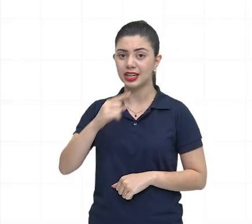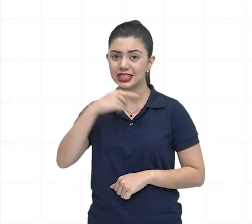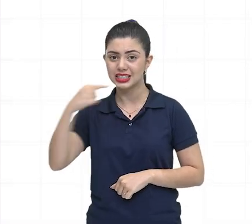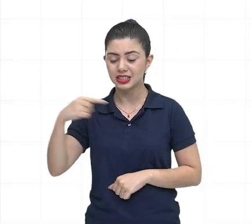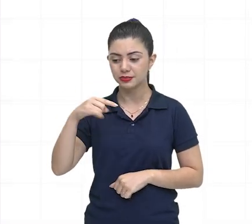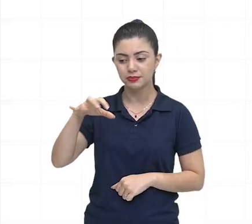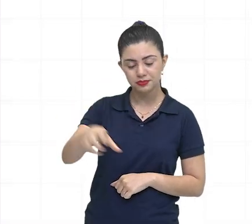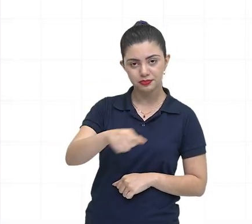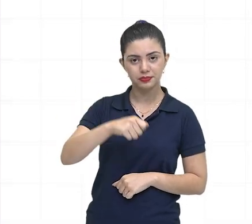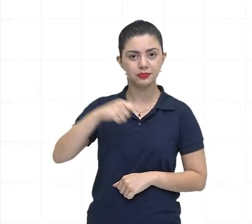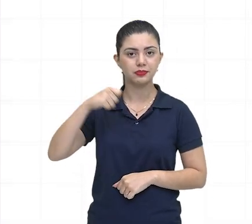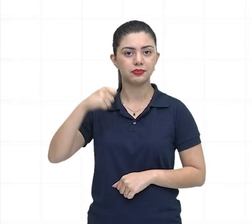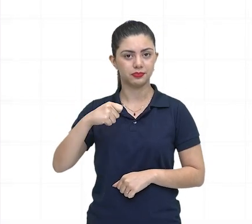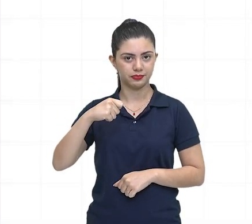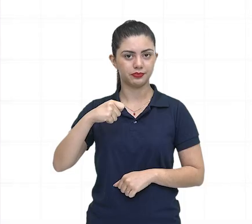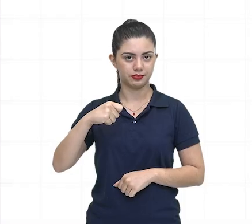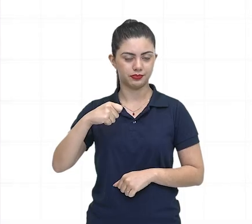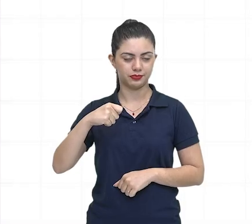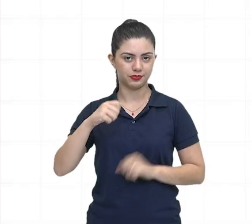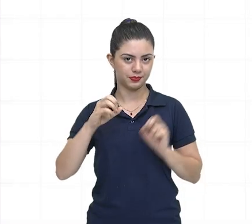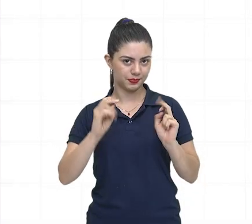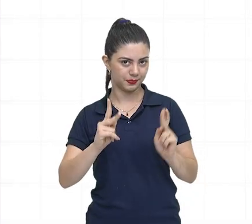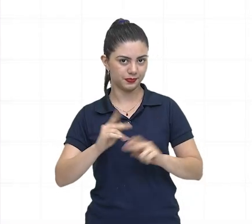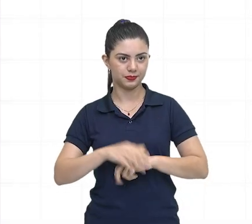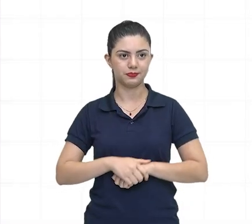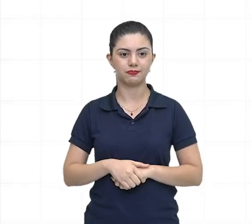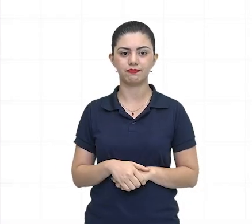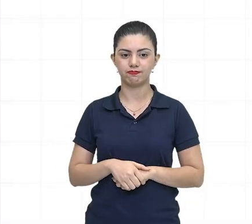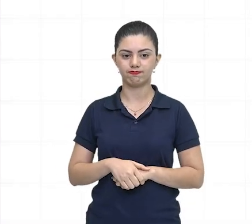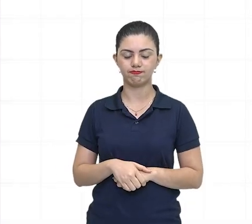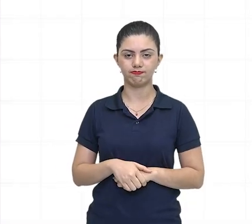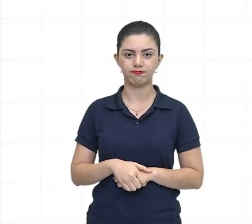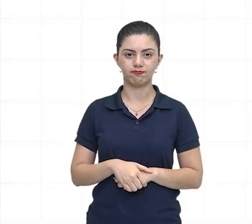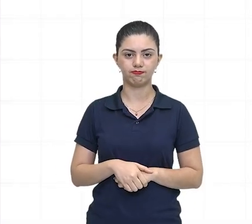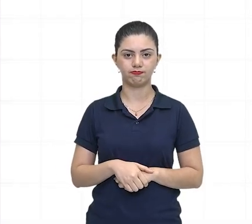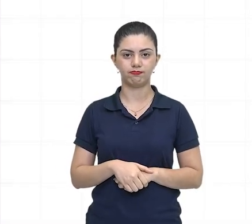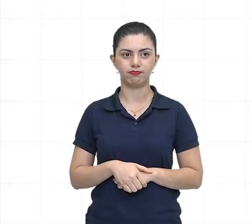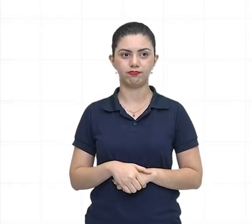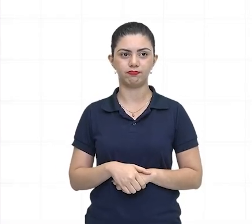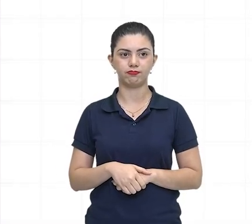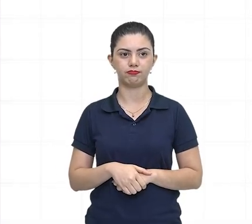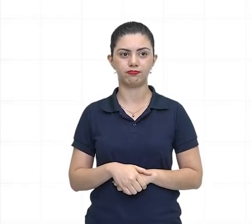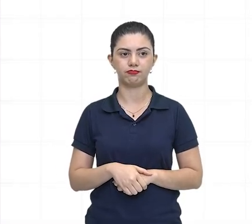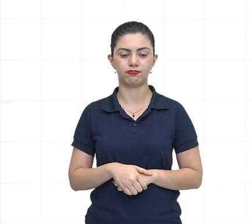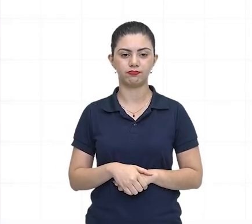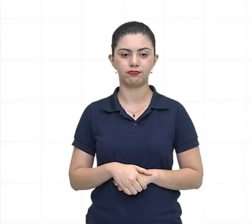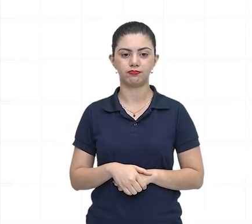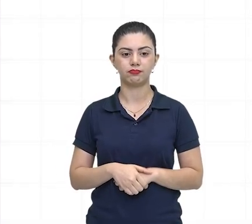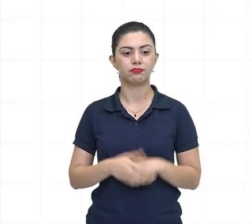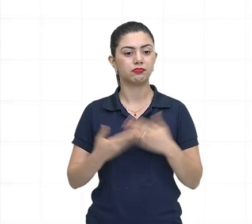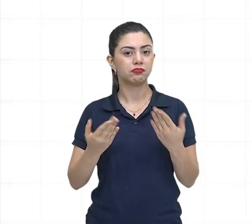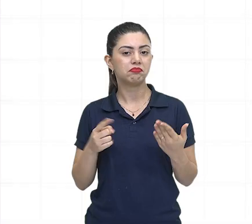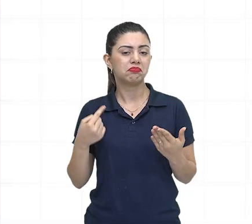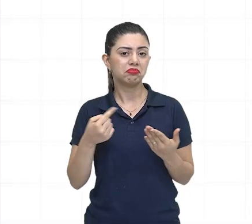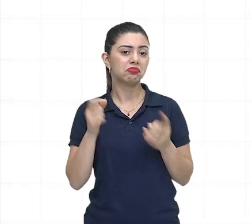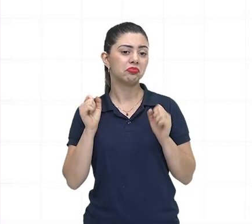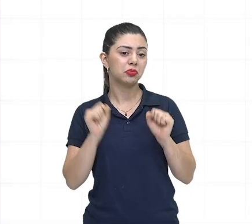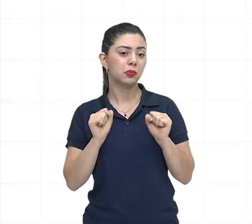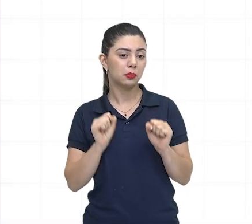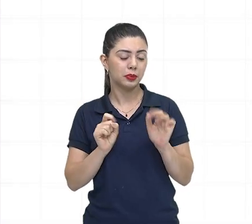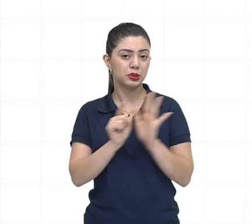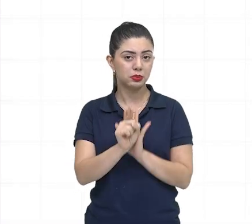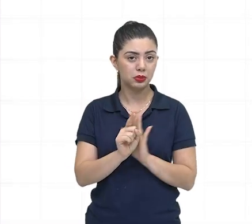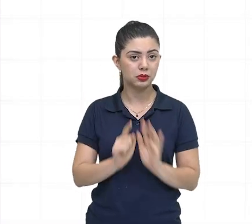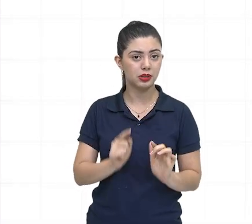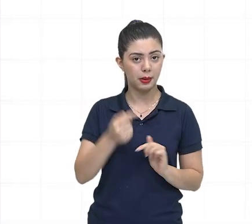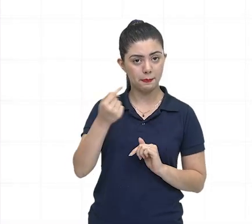a escova. Beleza? Nós poderíamos então sair perguntando, né? Eu já perguntei qual